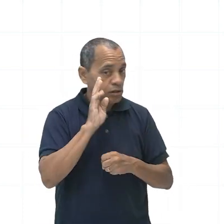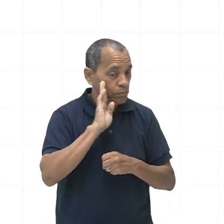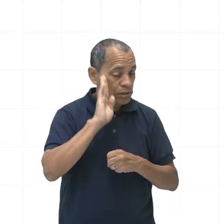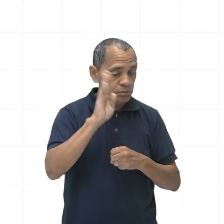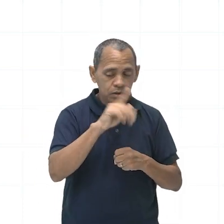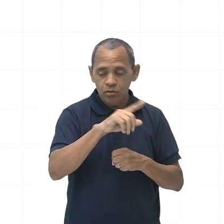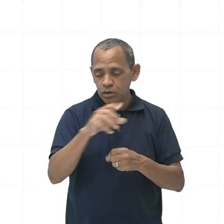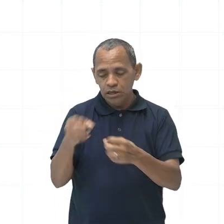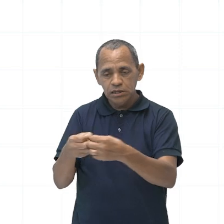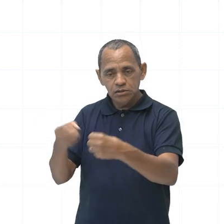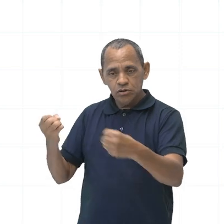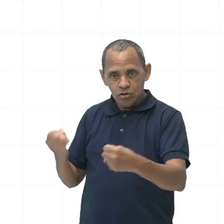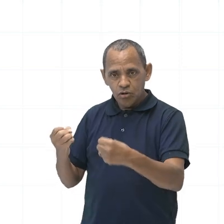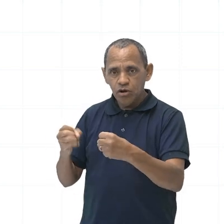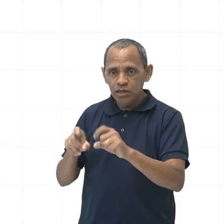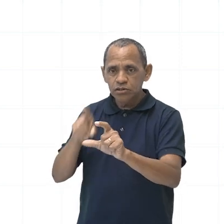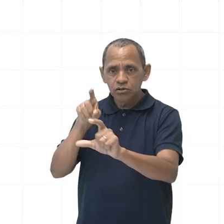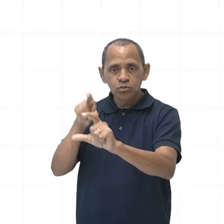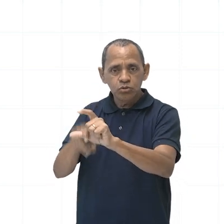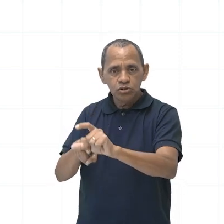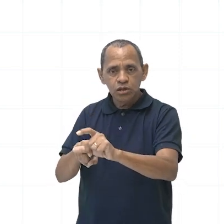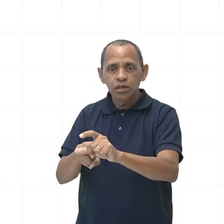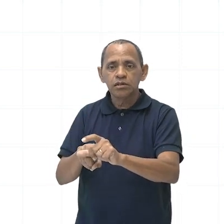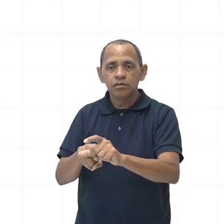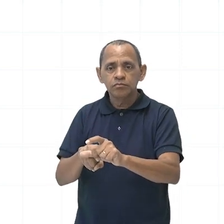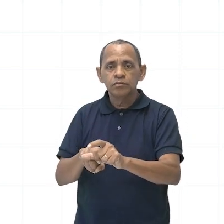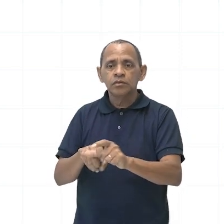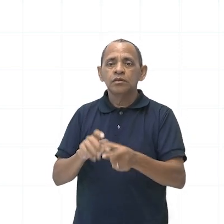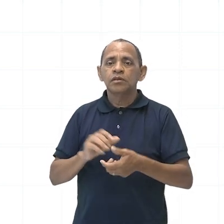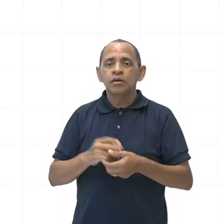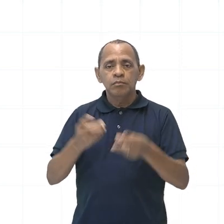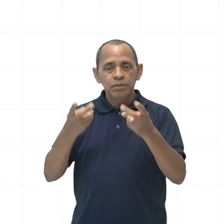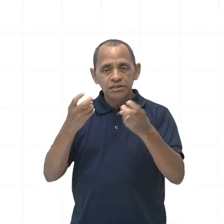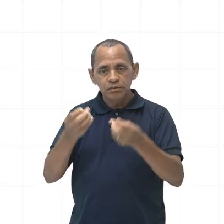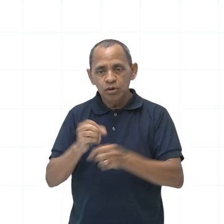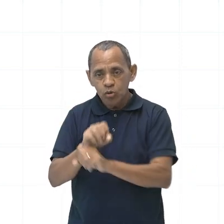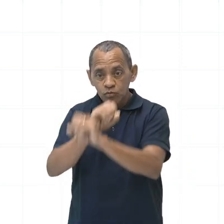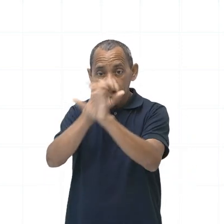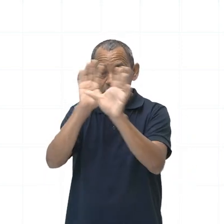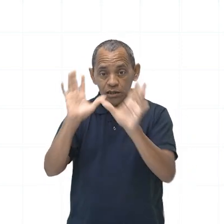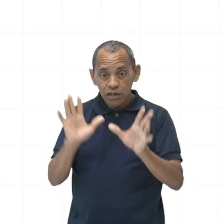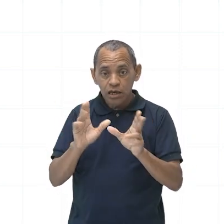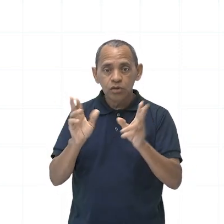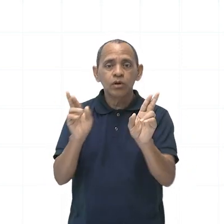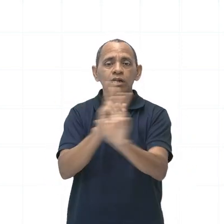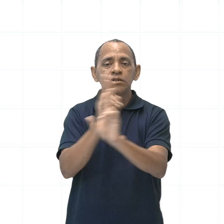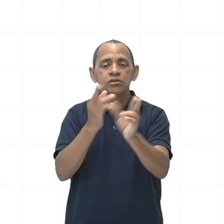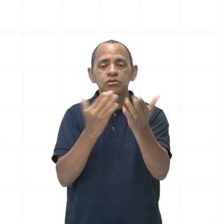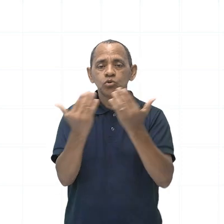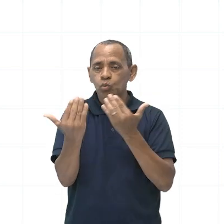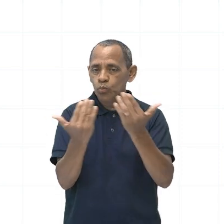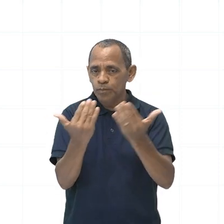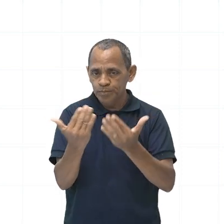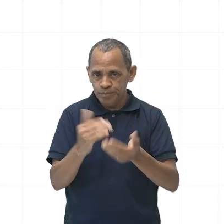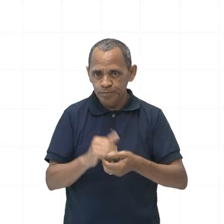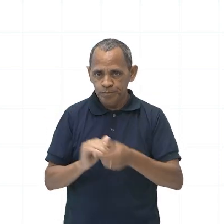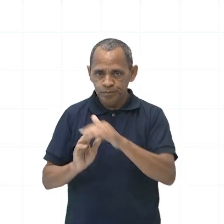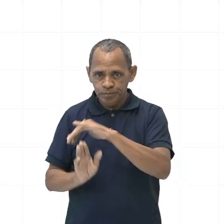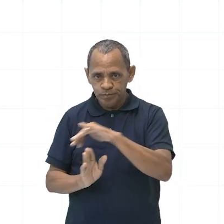na oração principal e o outro na oração subordinada. Então, fica claro aí essa relação de